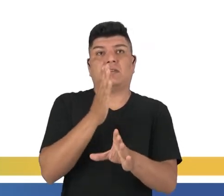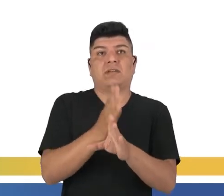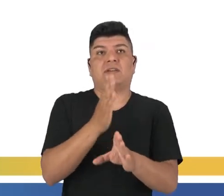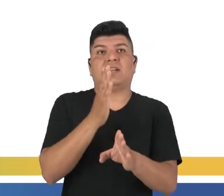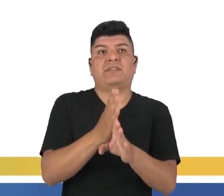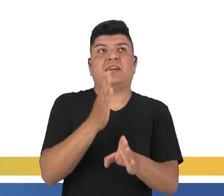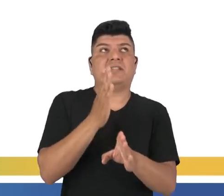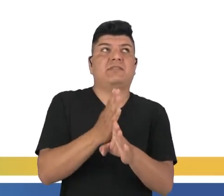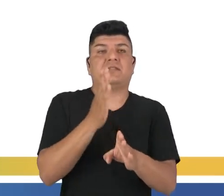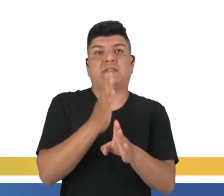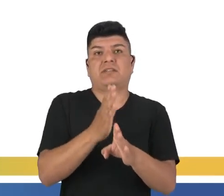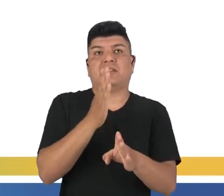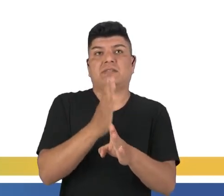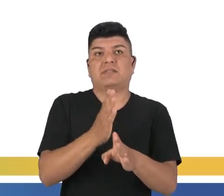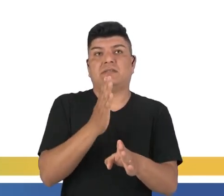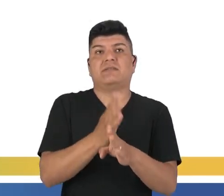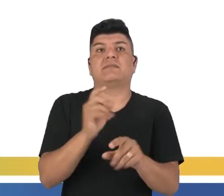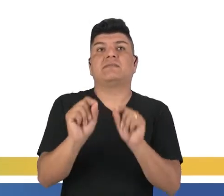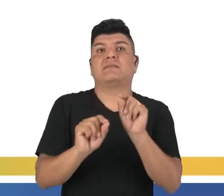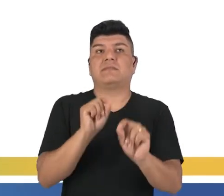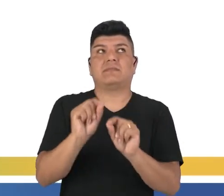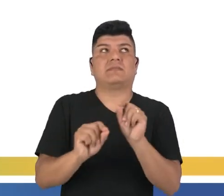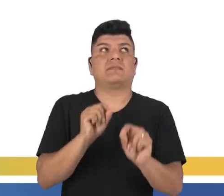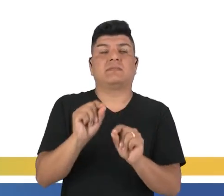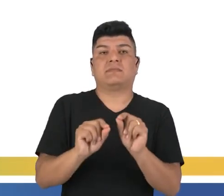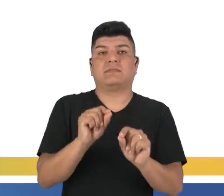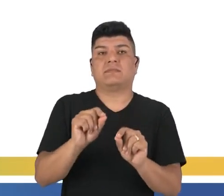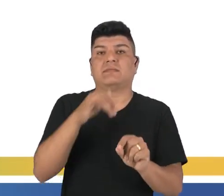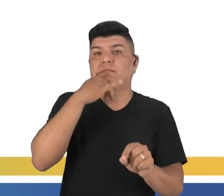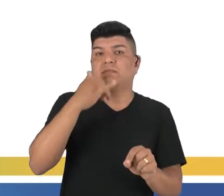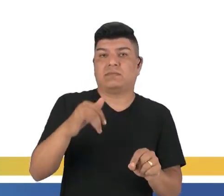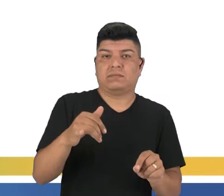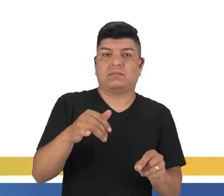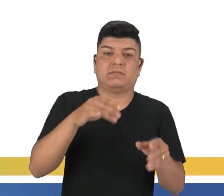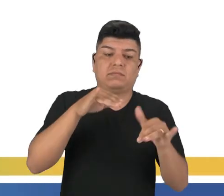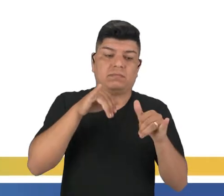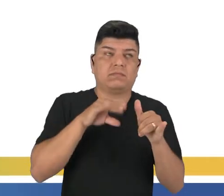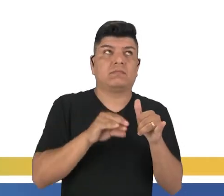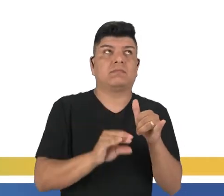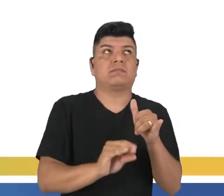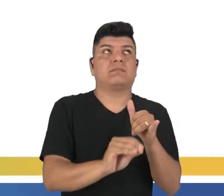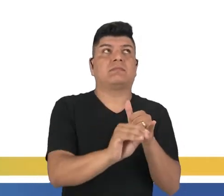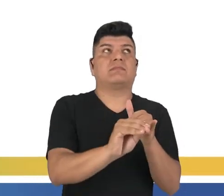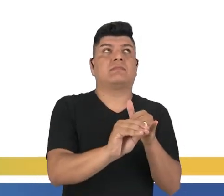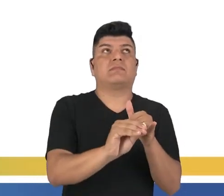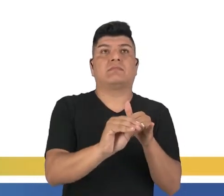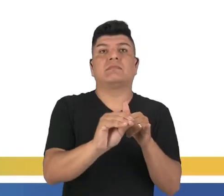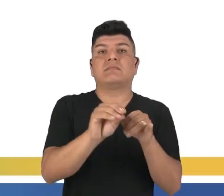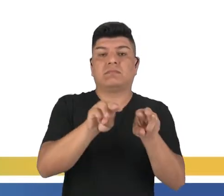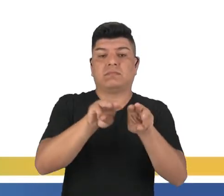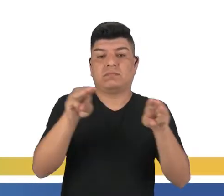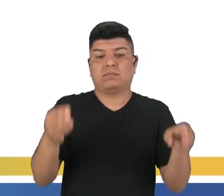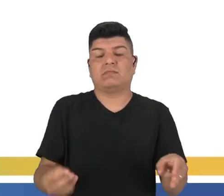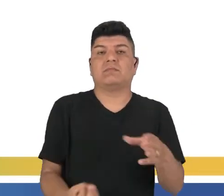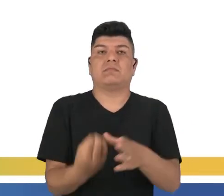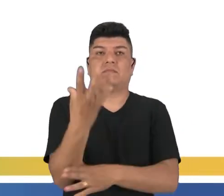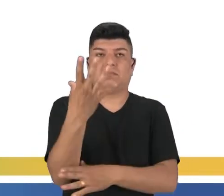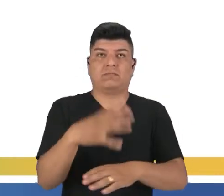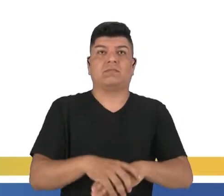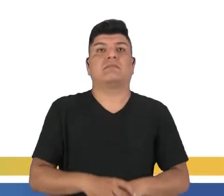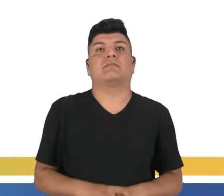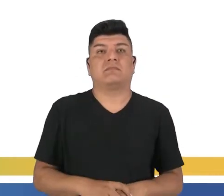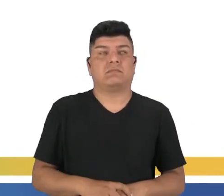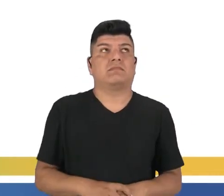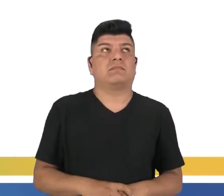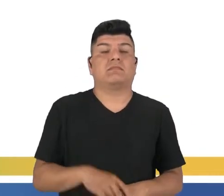Transforma ali a energia química do diesel em energia térmica, que vai produzir ali energia mecânica. A